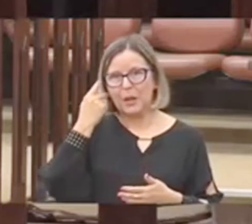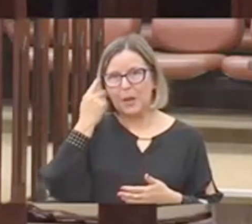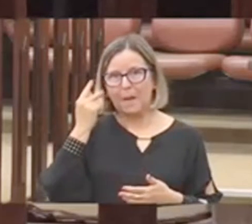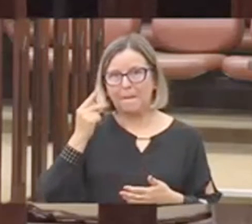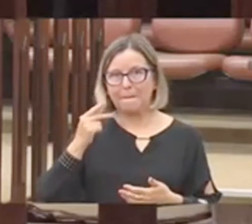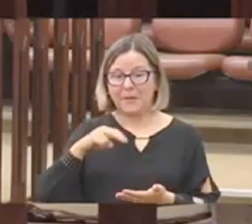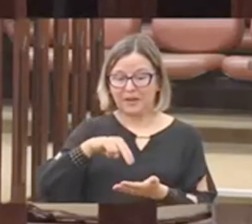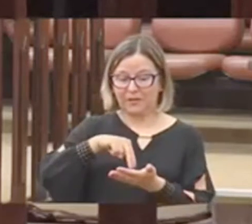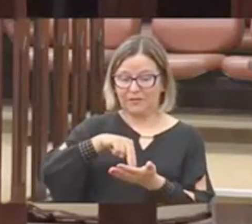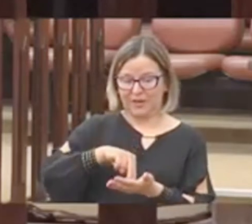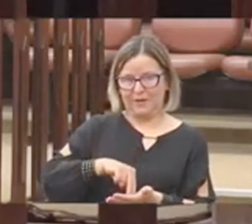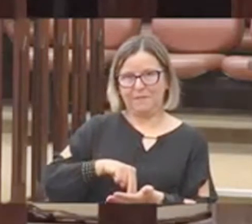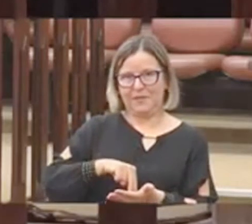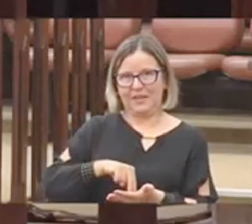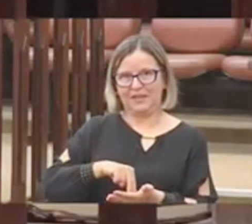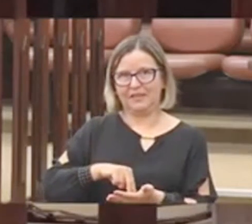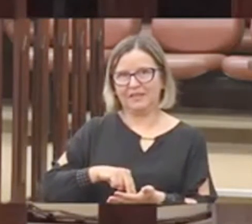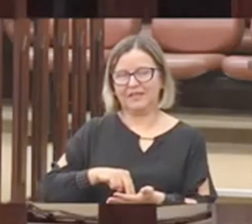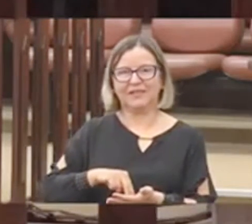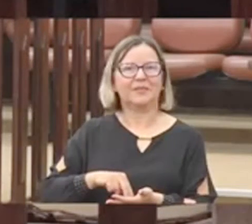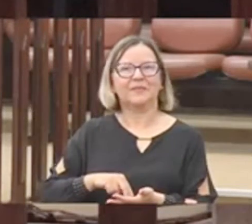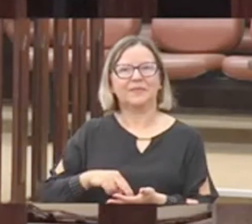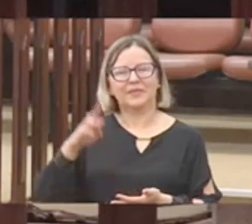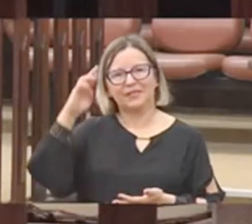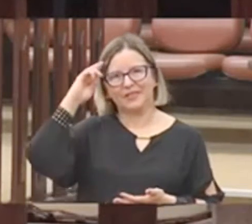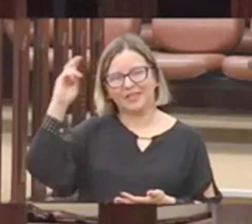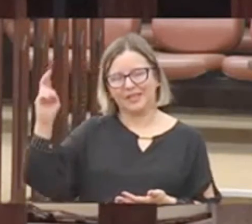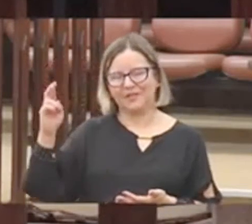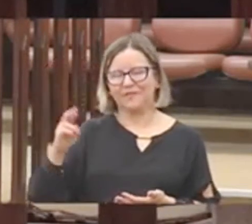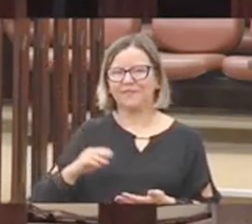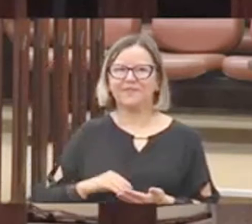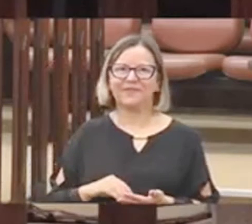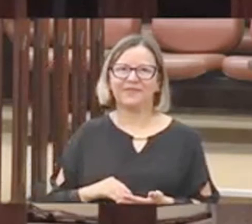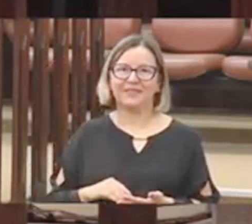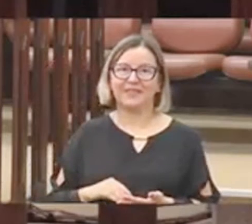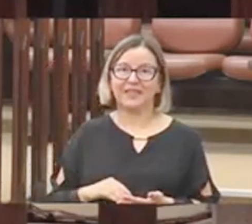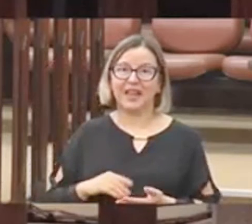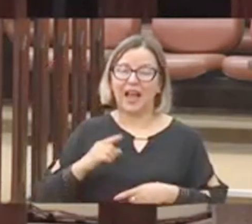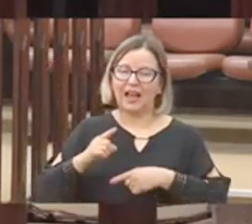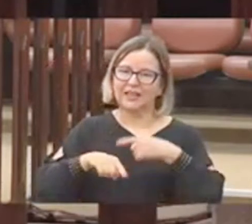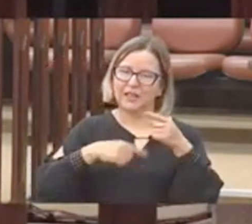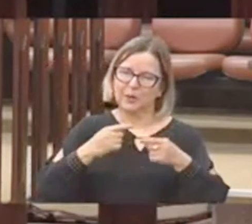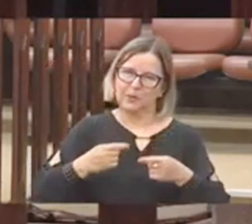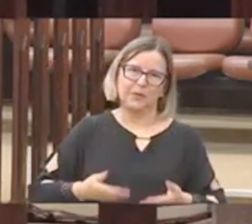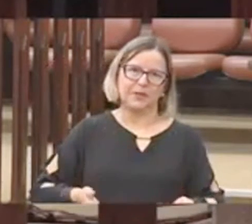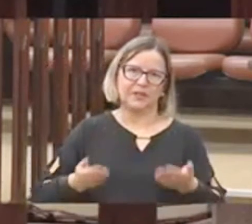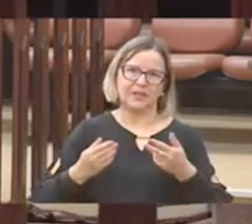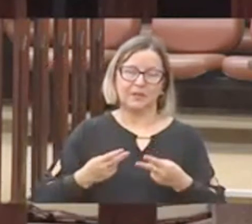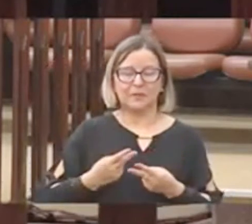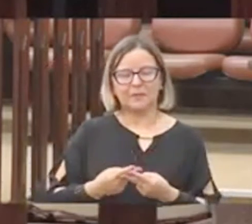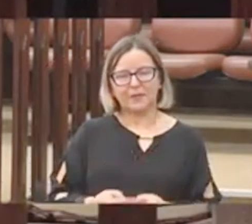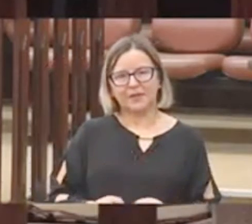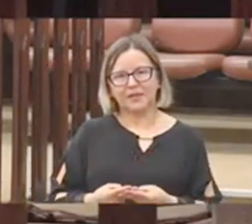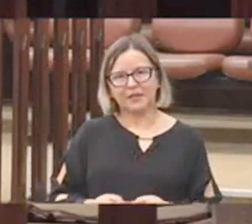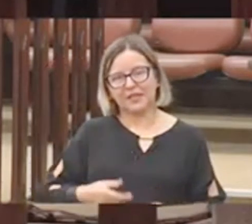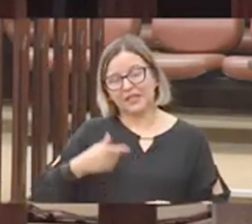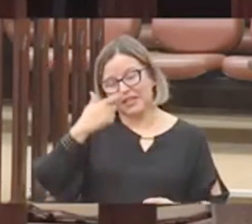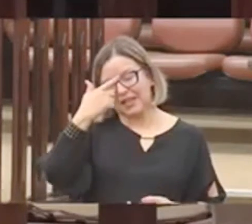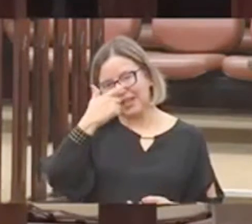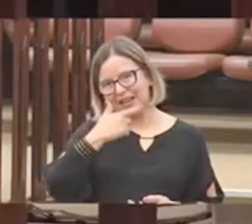nós. E como resultado, nós tenhamos paciência e caráter.